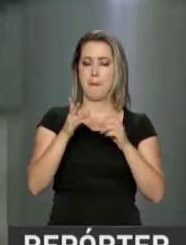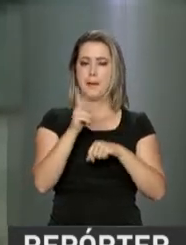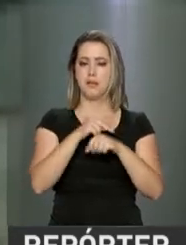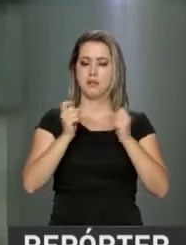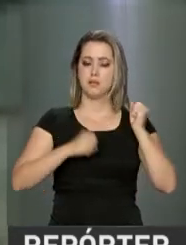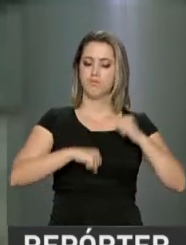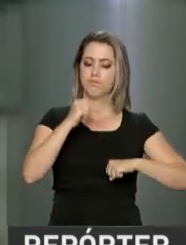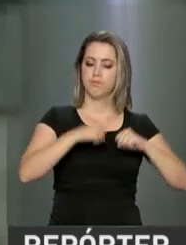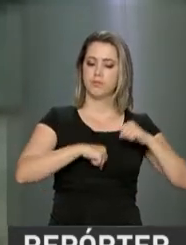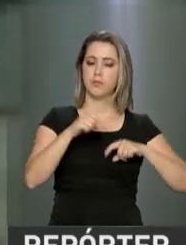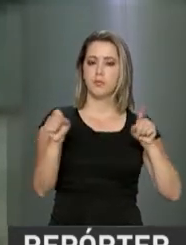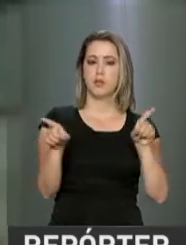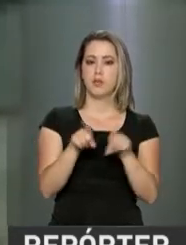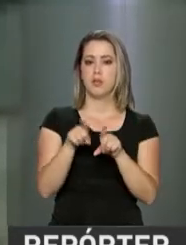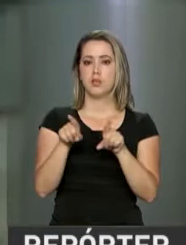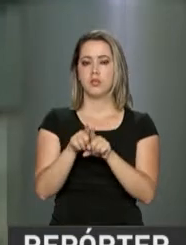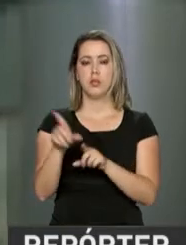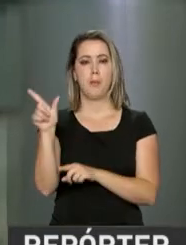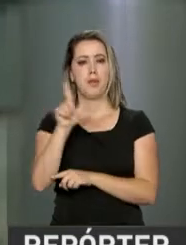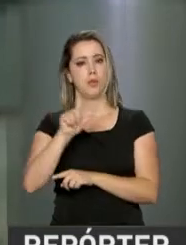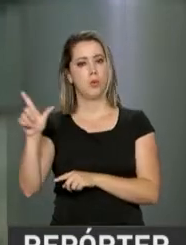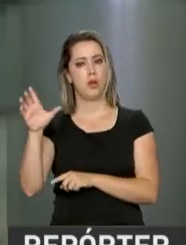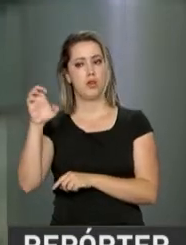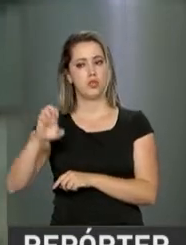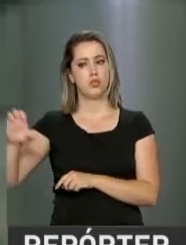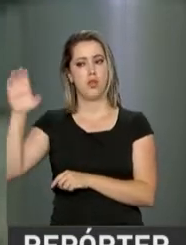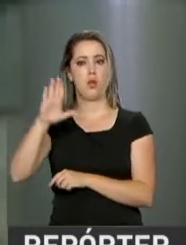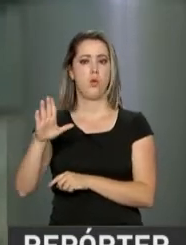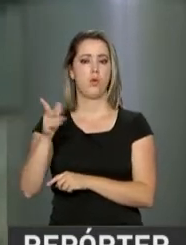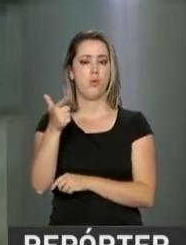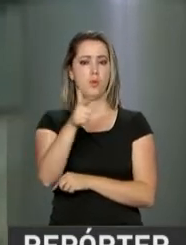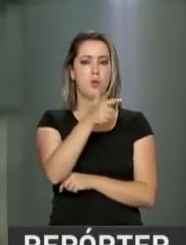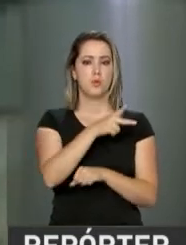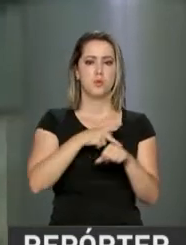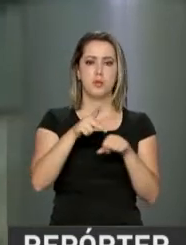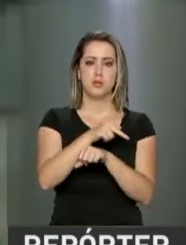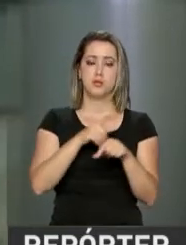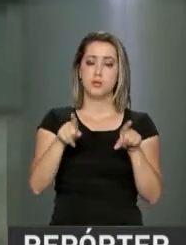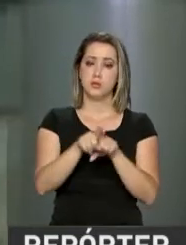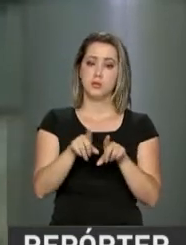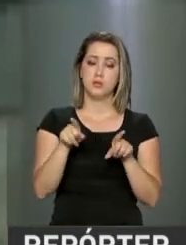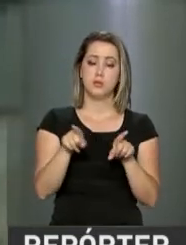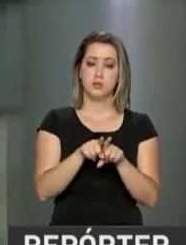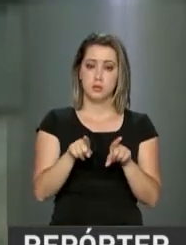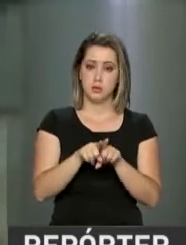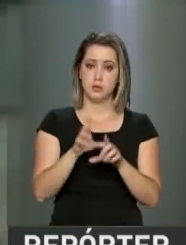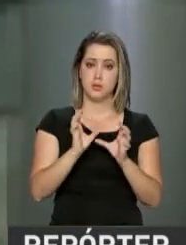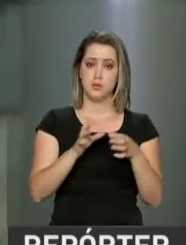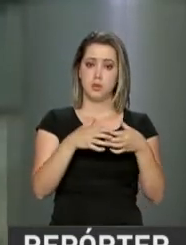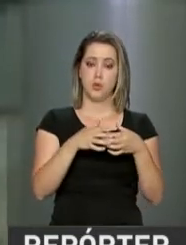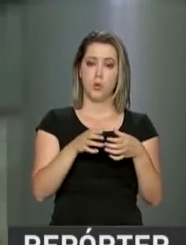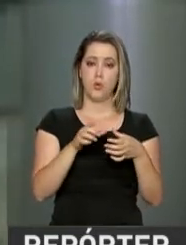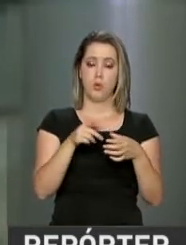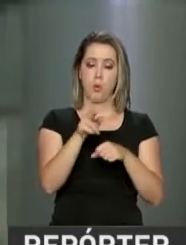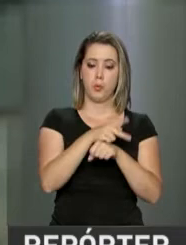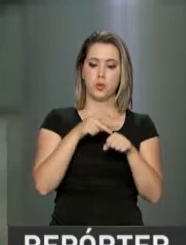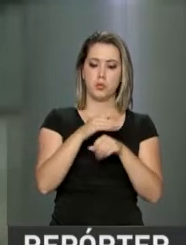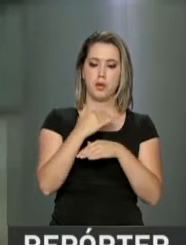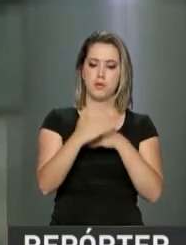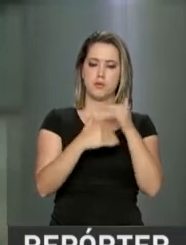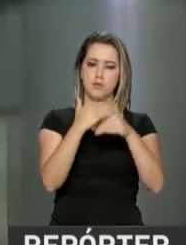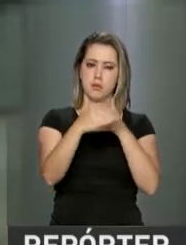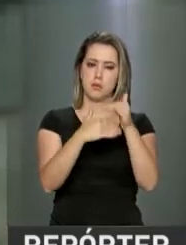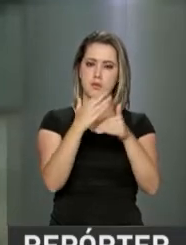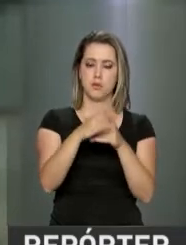industrializados, mas também nações do leste europeu, de outras partes do mundo, e também nações em desenvolvimento, como,